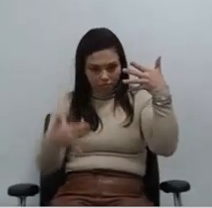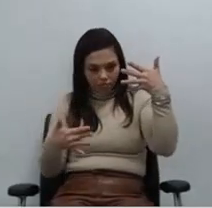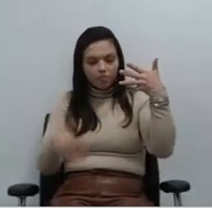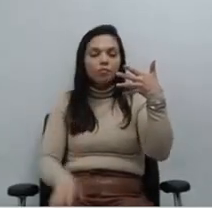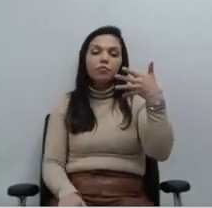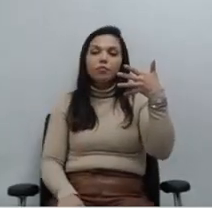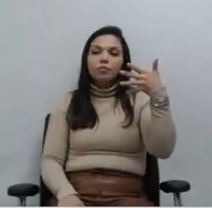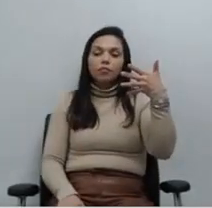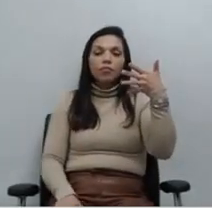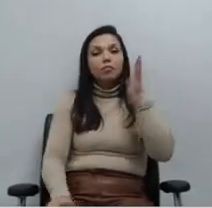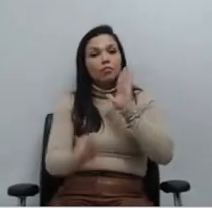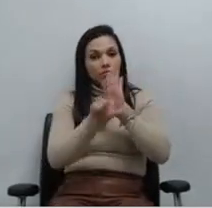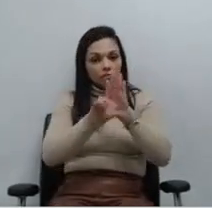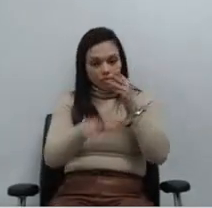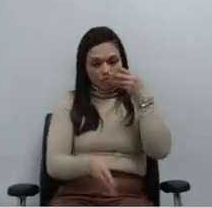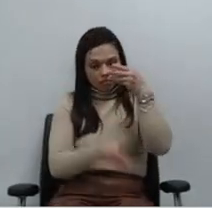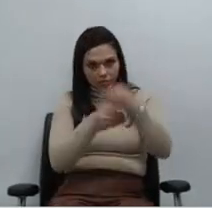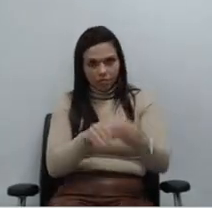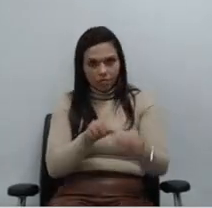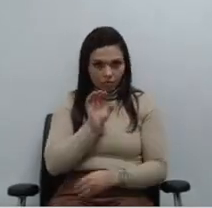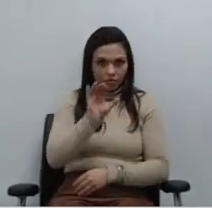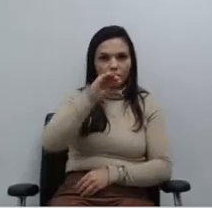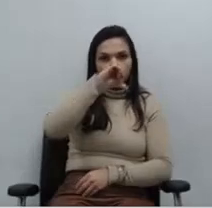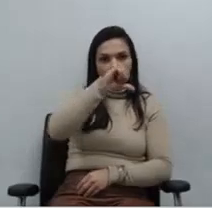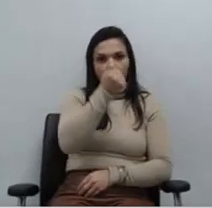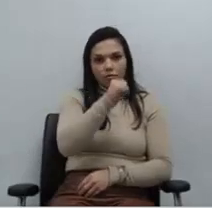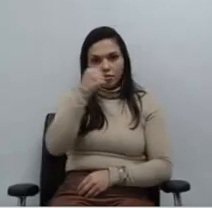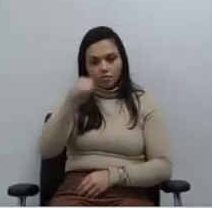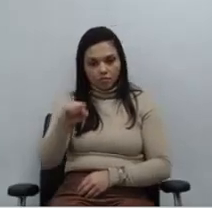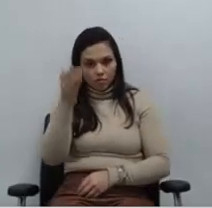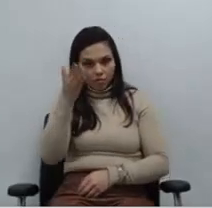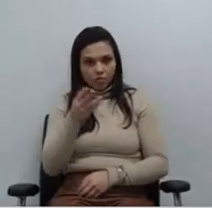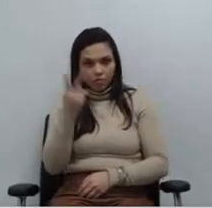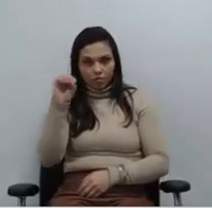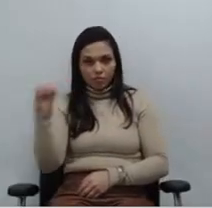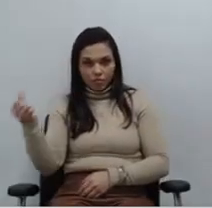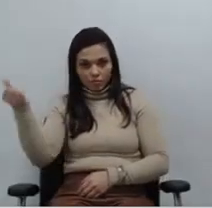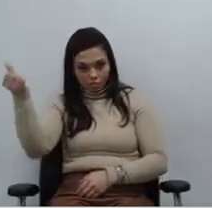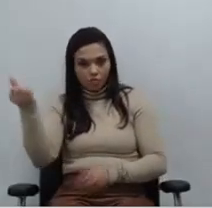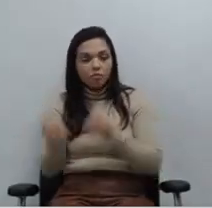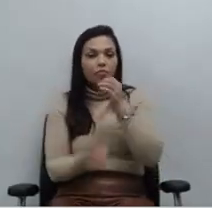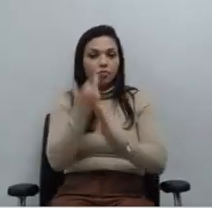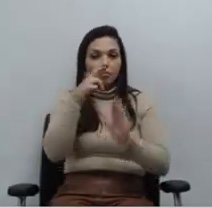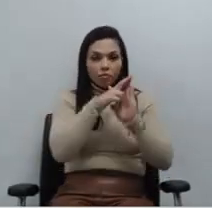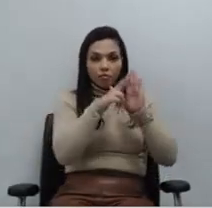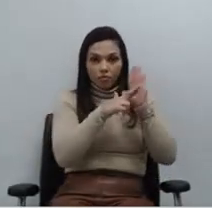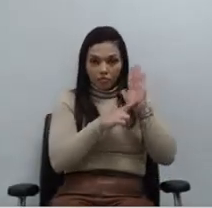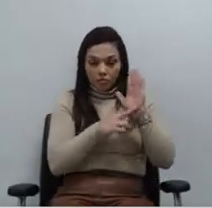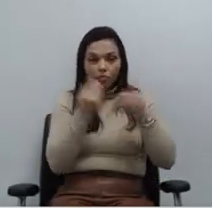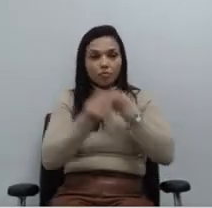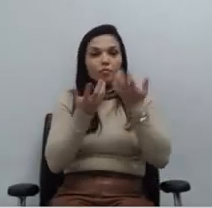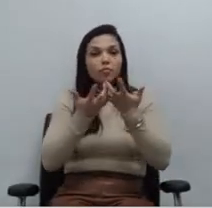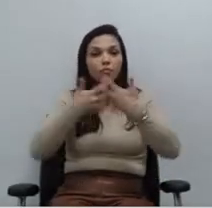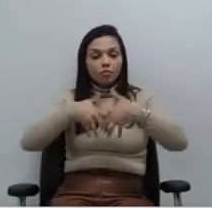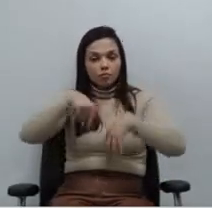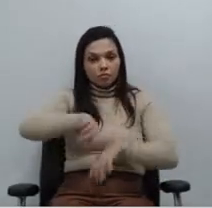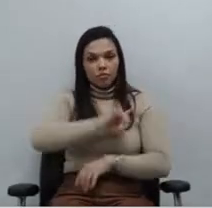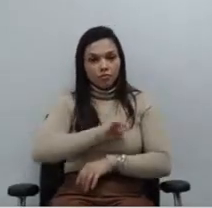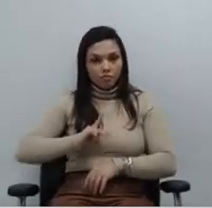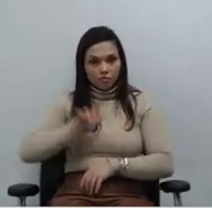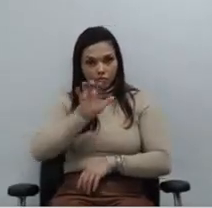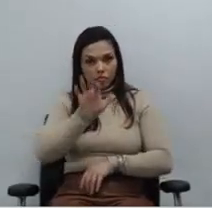temática. A Lei Complementar Estadual número 988 de 2006, ao instituir o regime jurídico da Defensoria Pública do